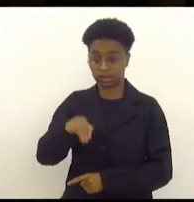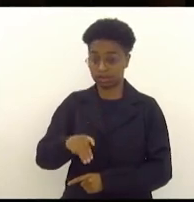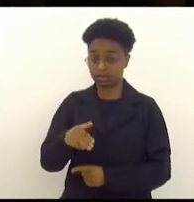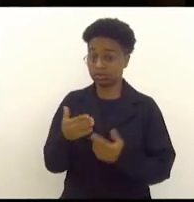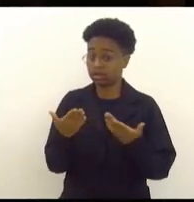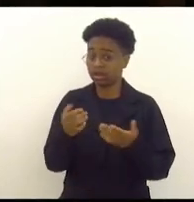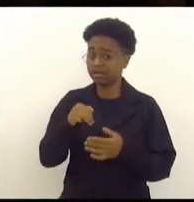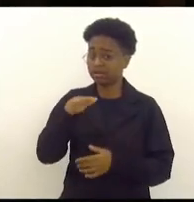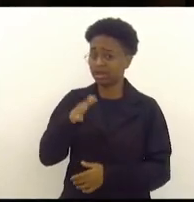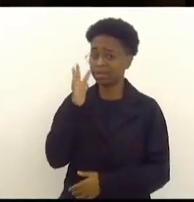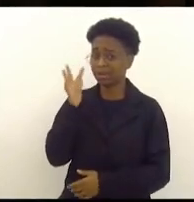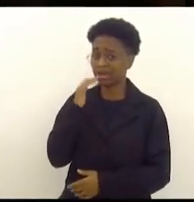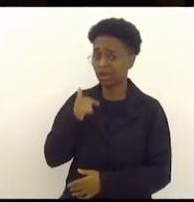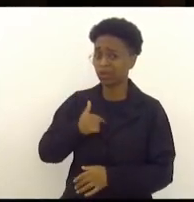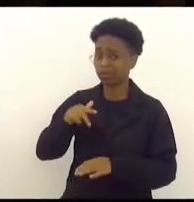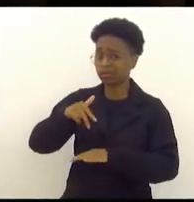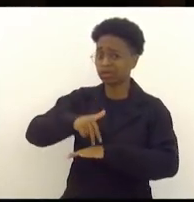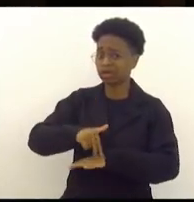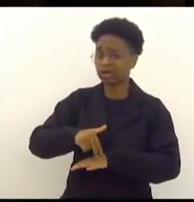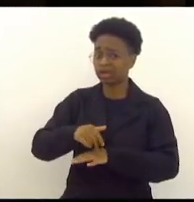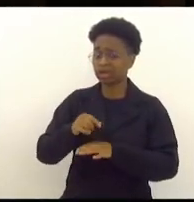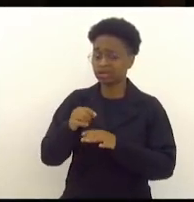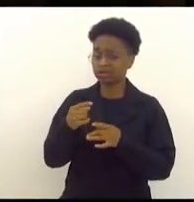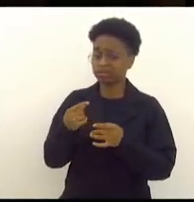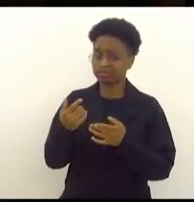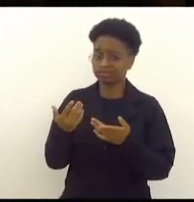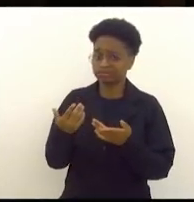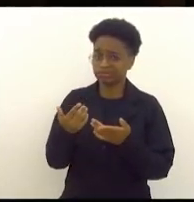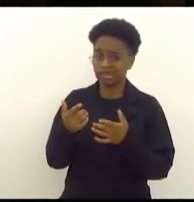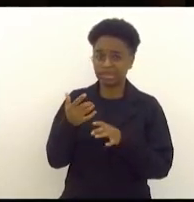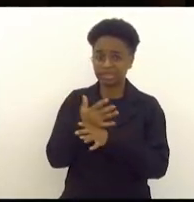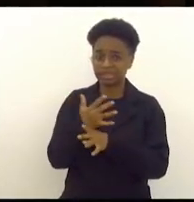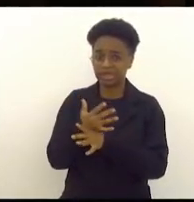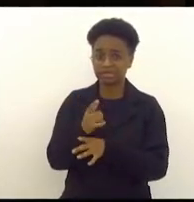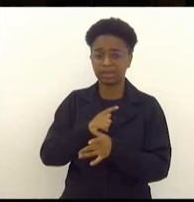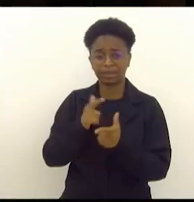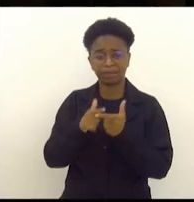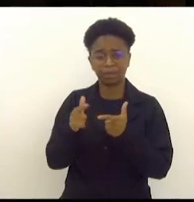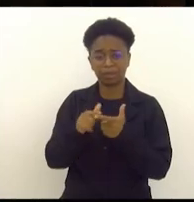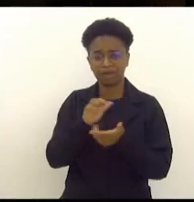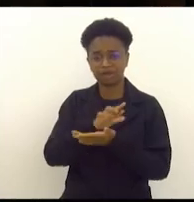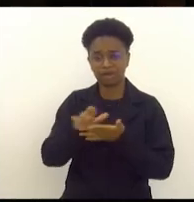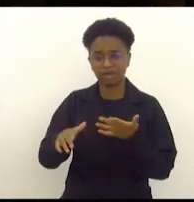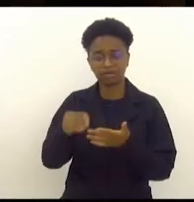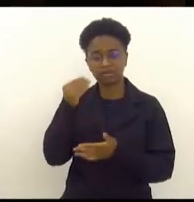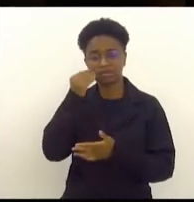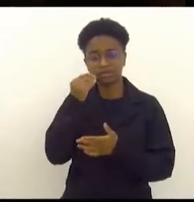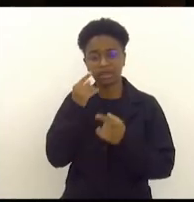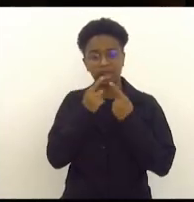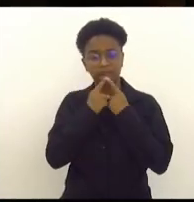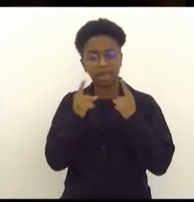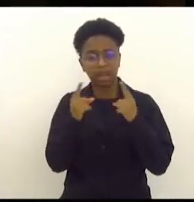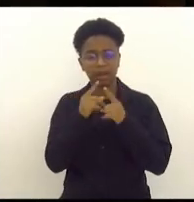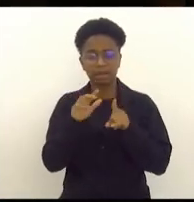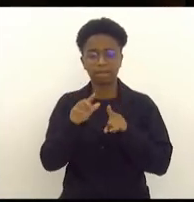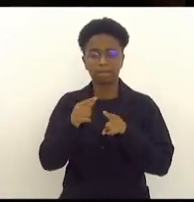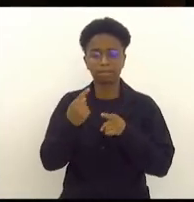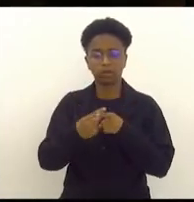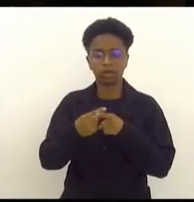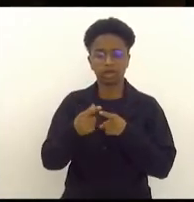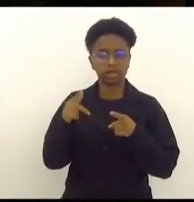diria que eu fosse subir num plenário numa cidade com tantos problemas para questionar censura a